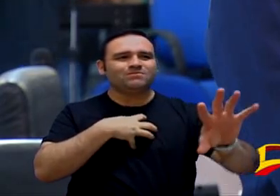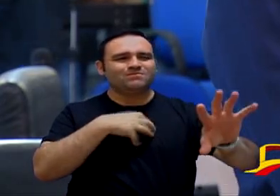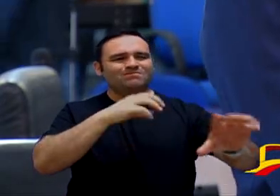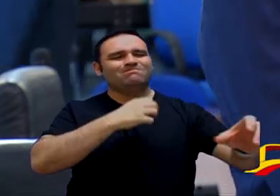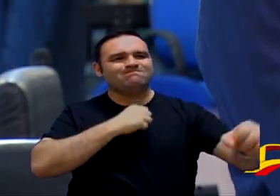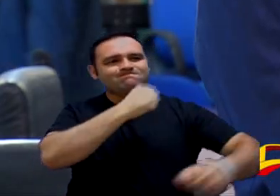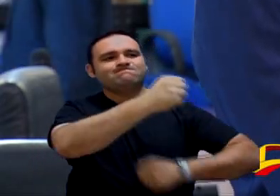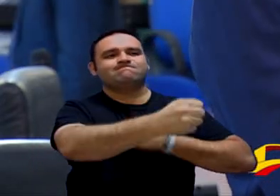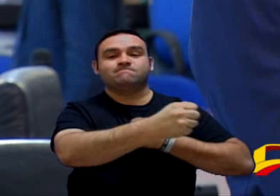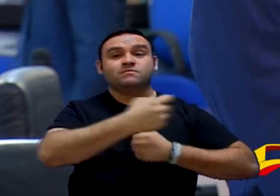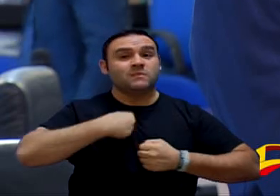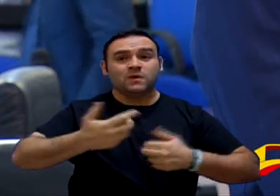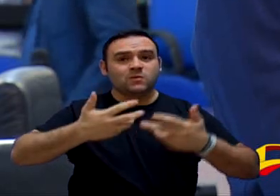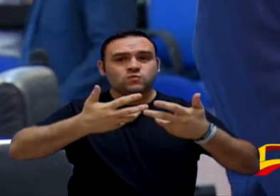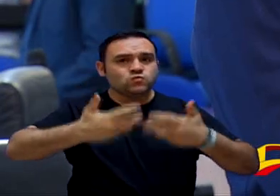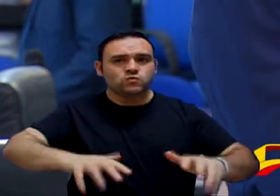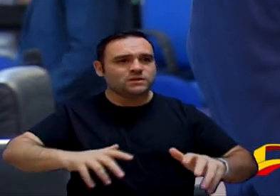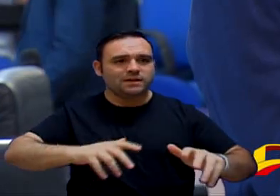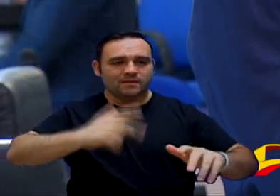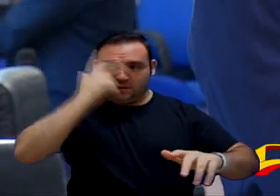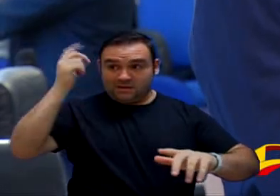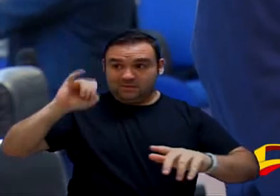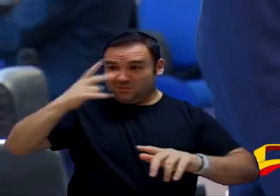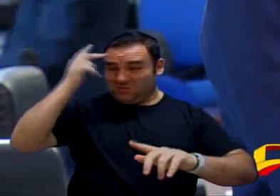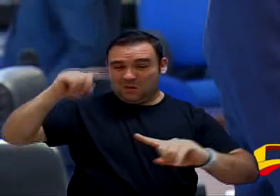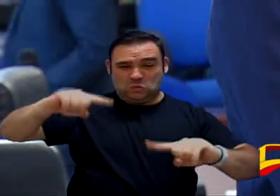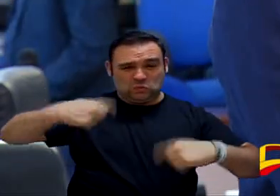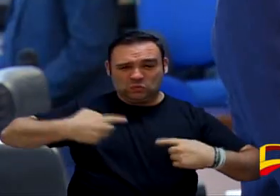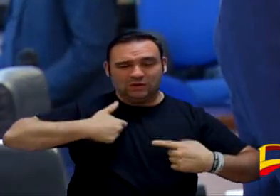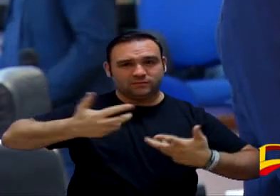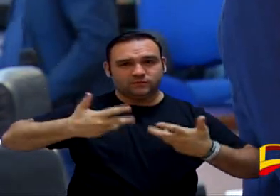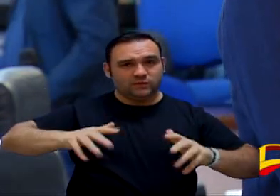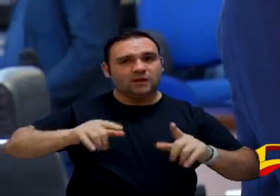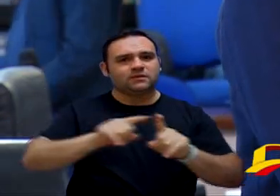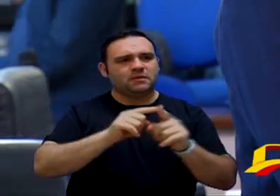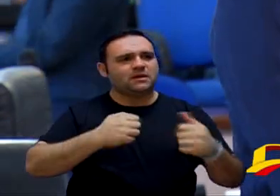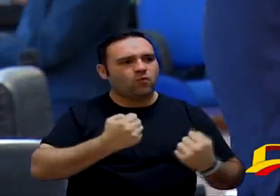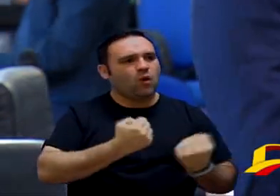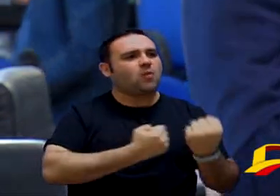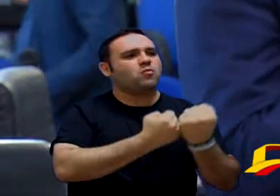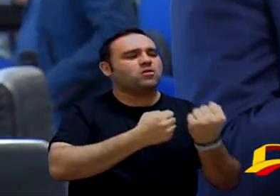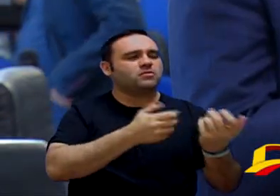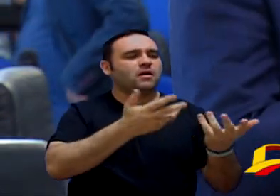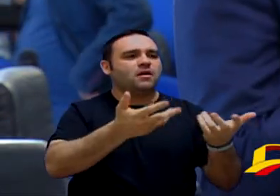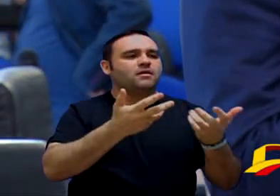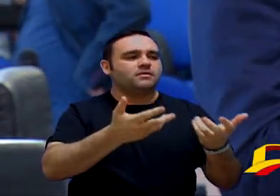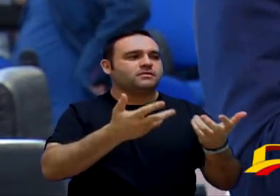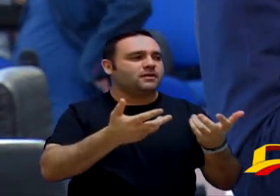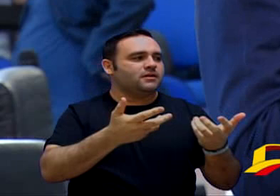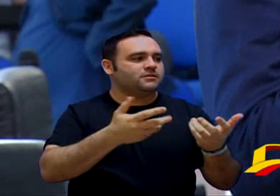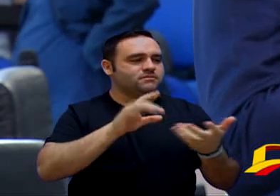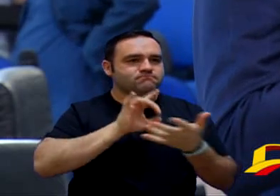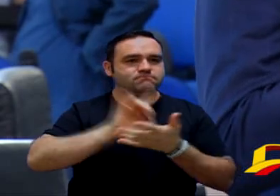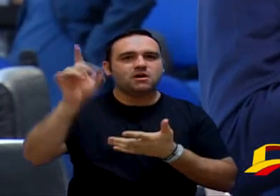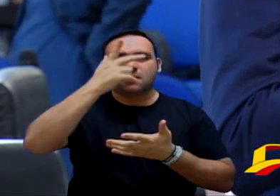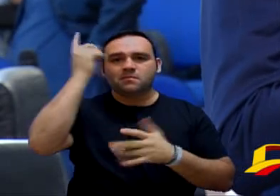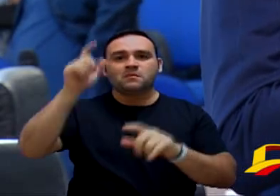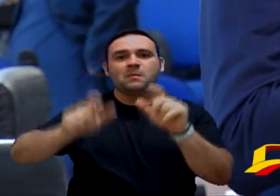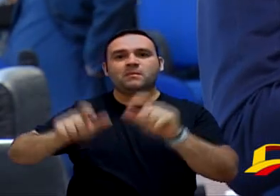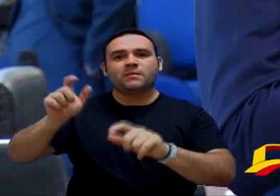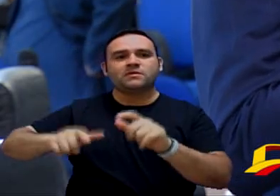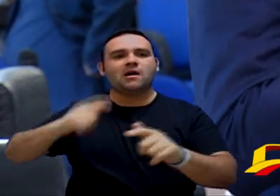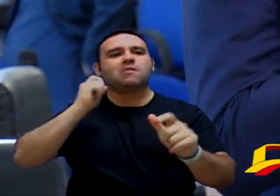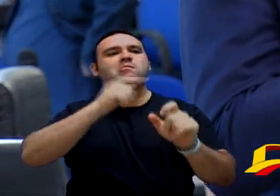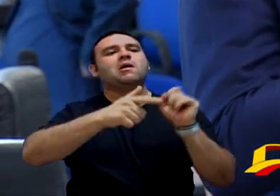eu também não gostaria de passar não gostar dele passar por isso por isso que eu falo para vossa excelência eu quero dar uma nota de repúdio para essas pessoas